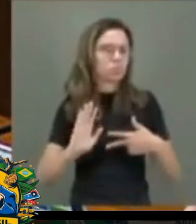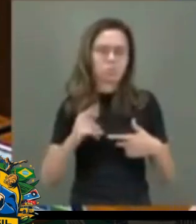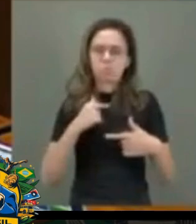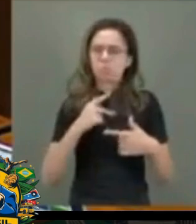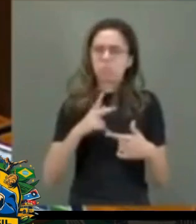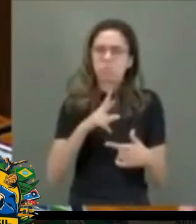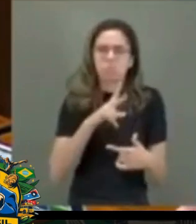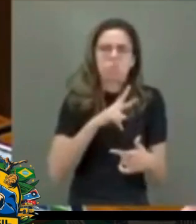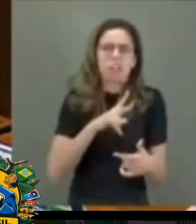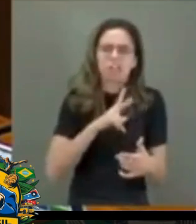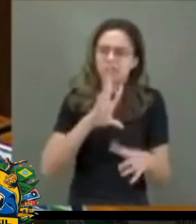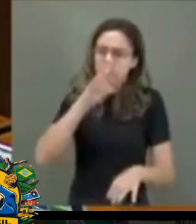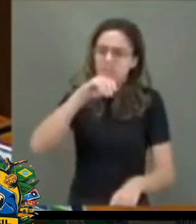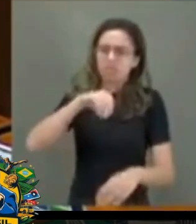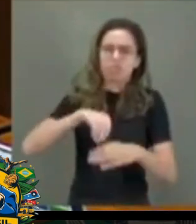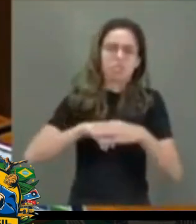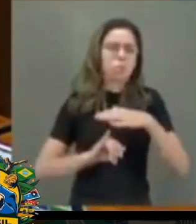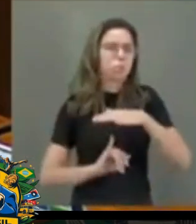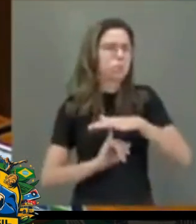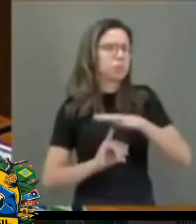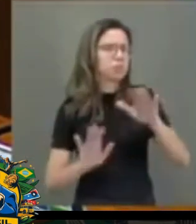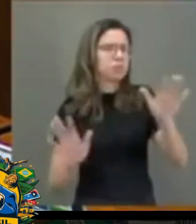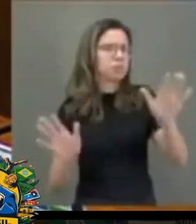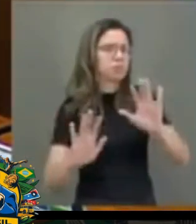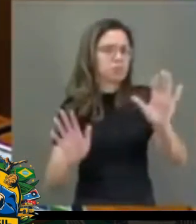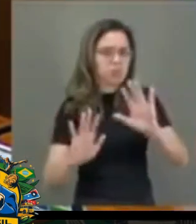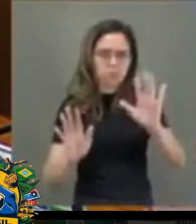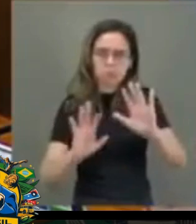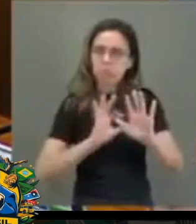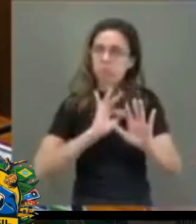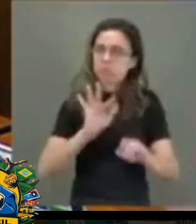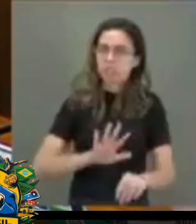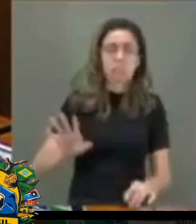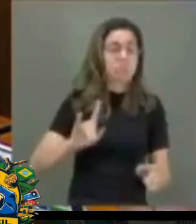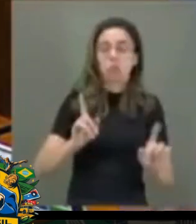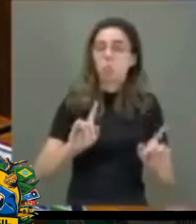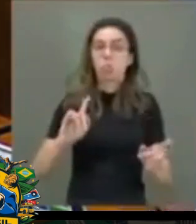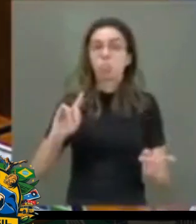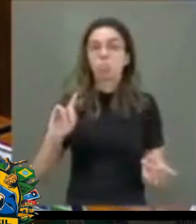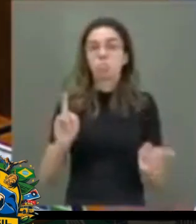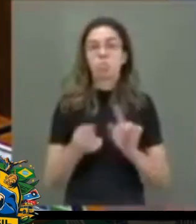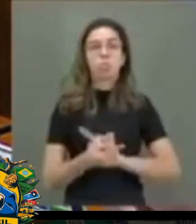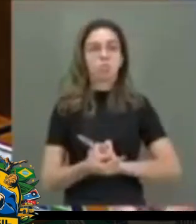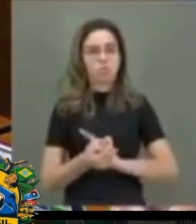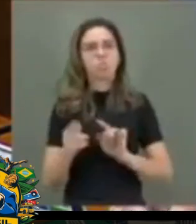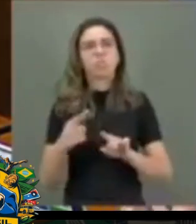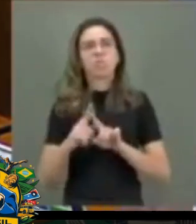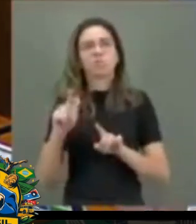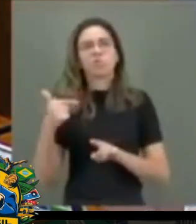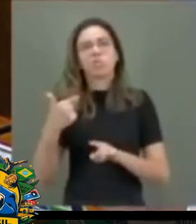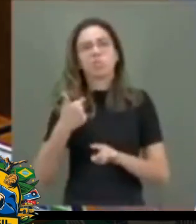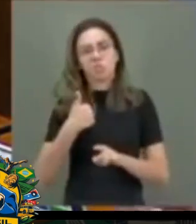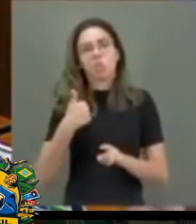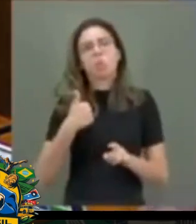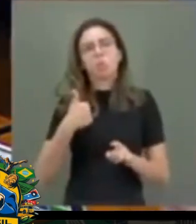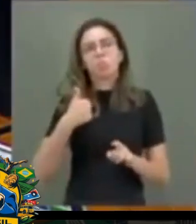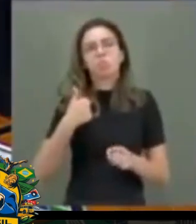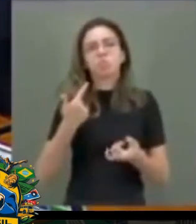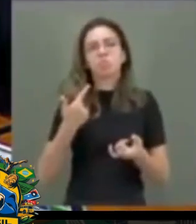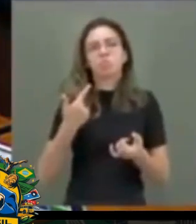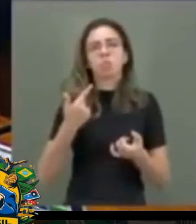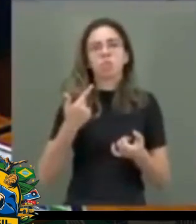nada institucional contra a Polícia Federal, muito pelo contrário, e o meu próprio histórico como juiz é